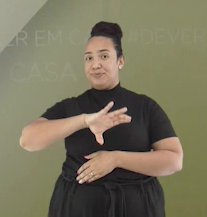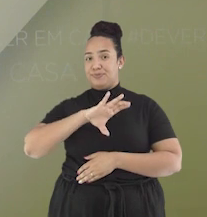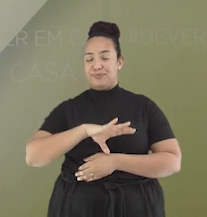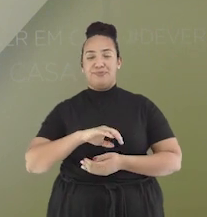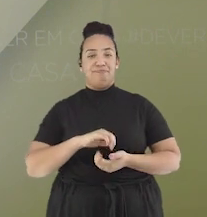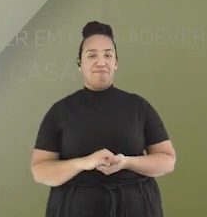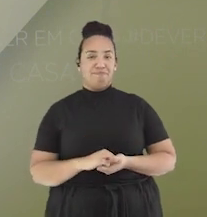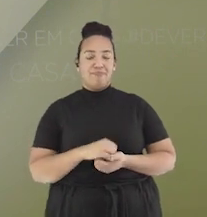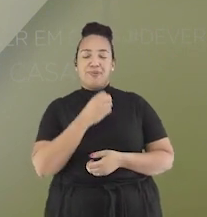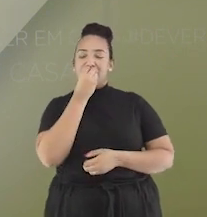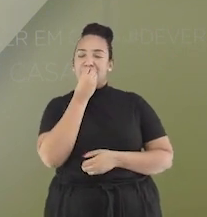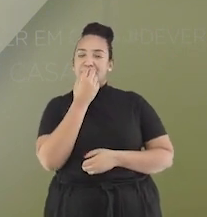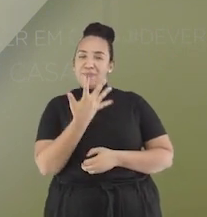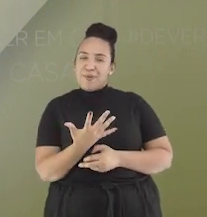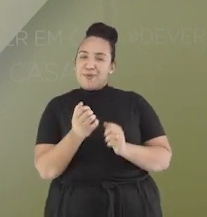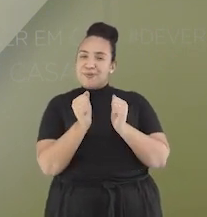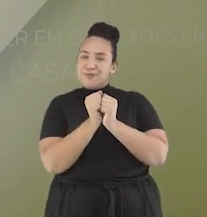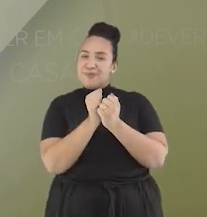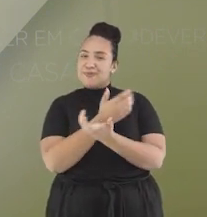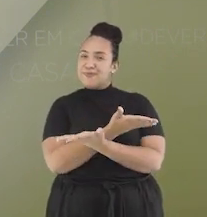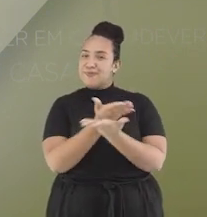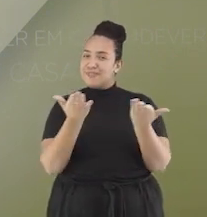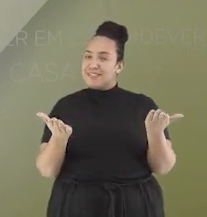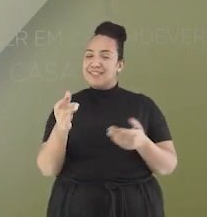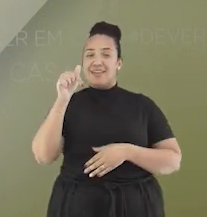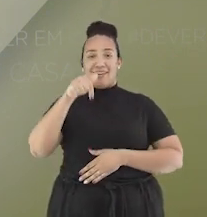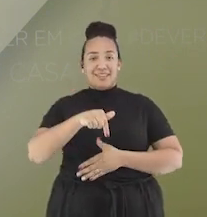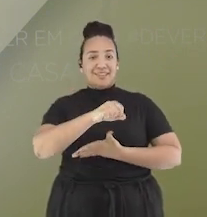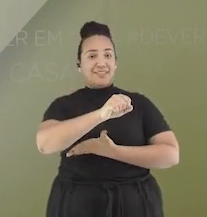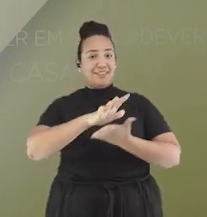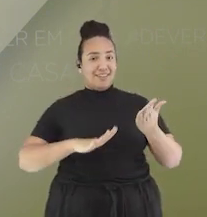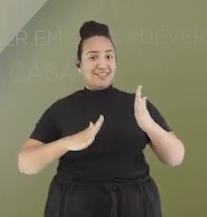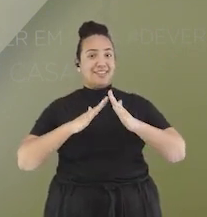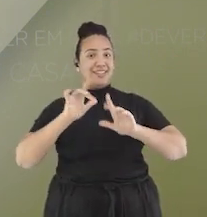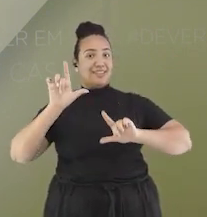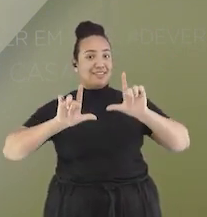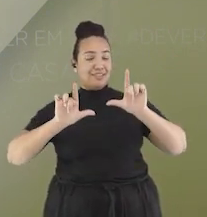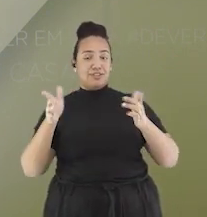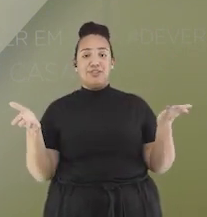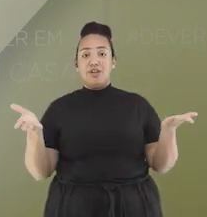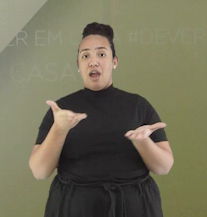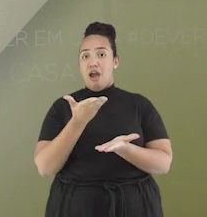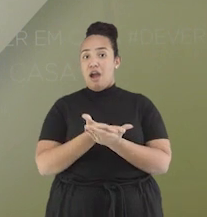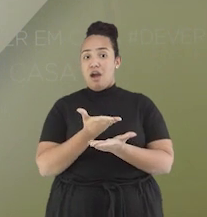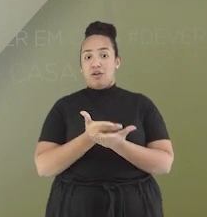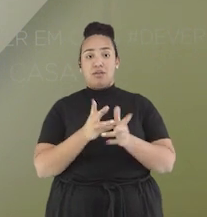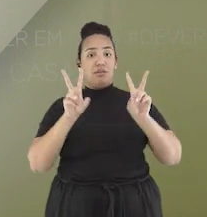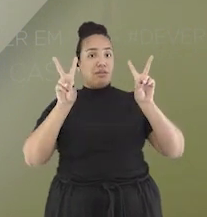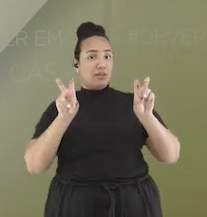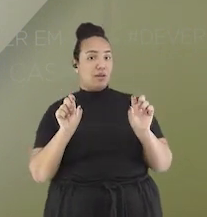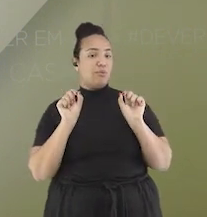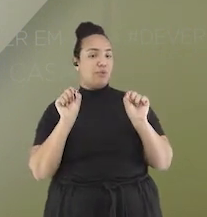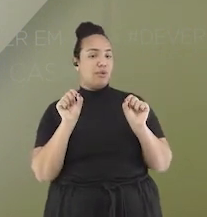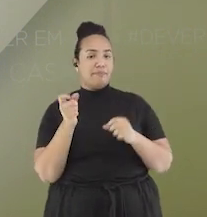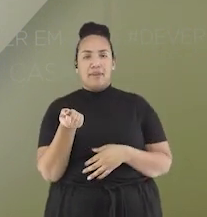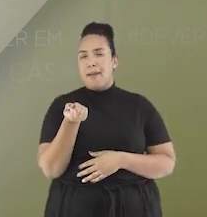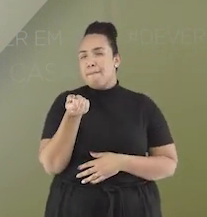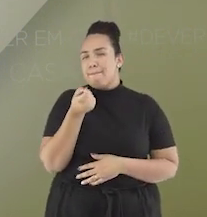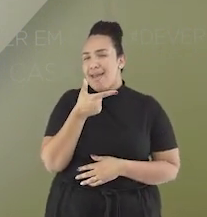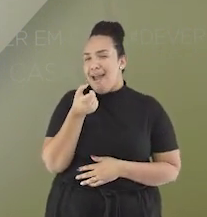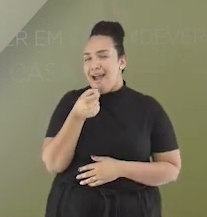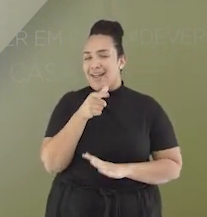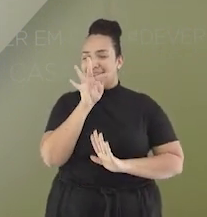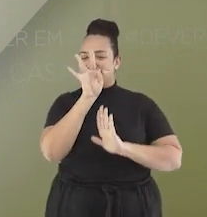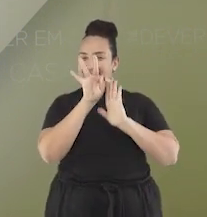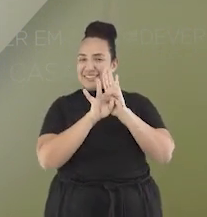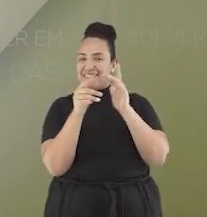muito bom estarmos juntos aqui no Dever em Casa na TV. E o tema da aula de hoje é piada, o texto